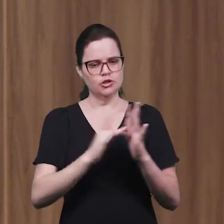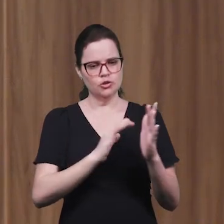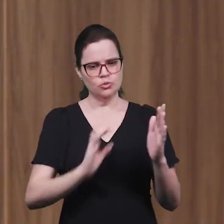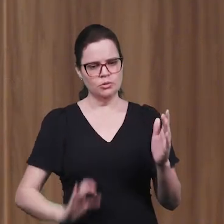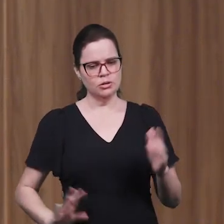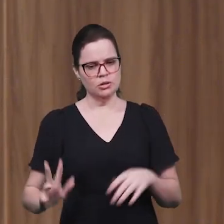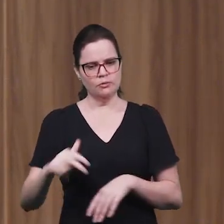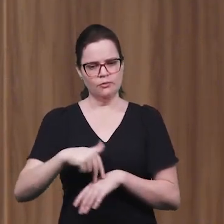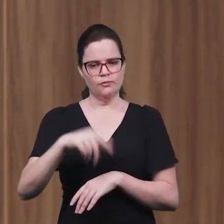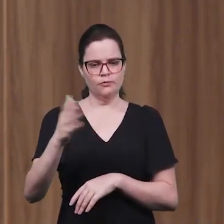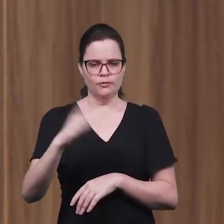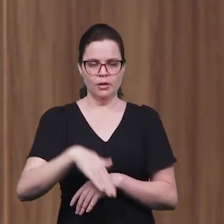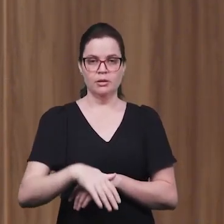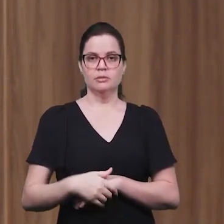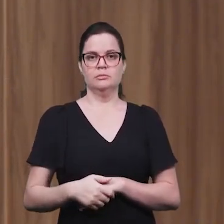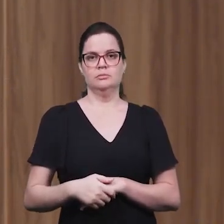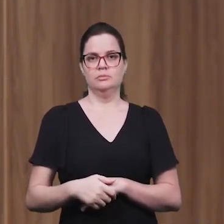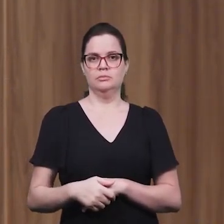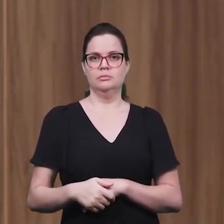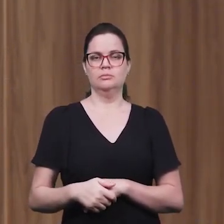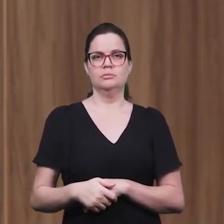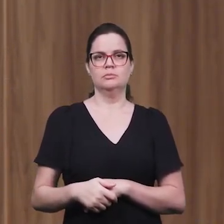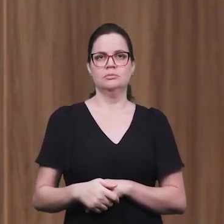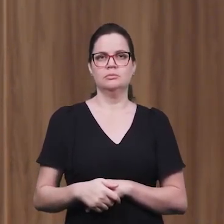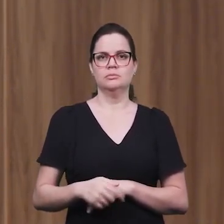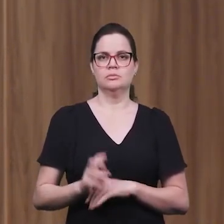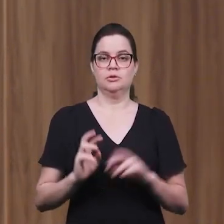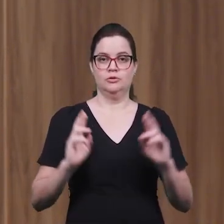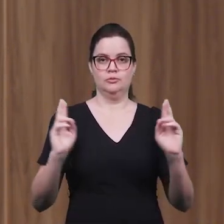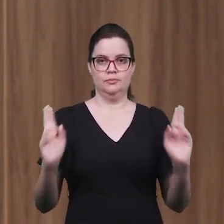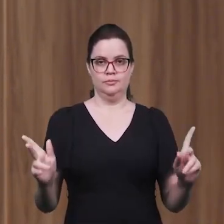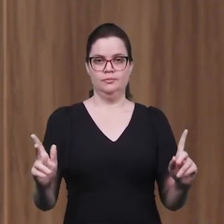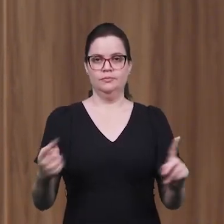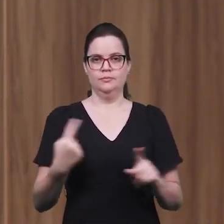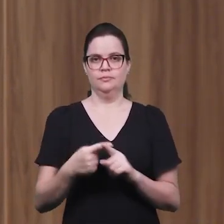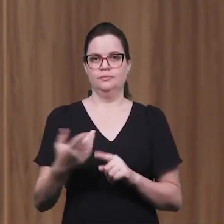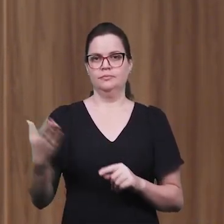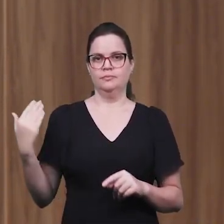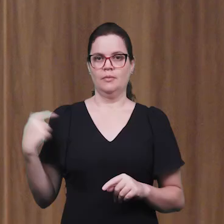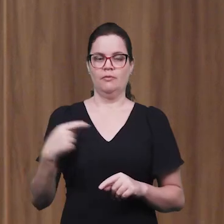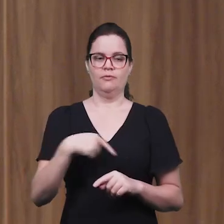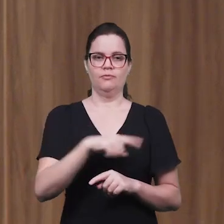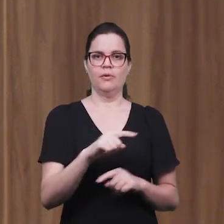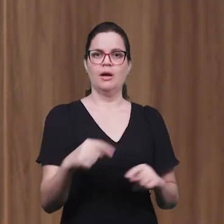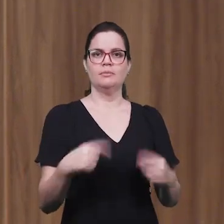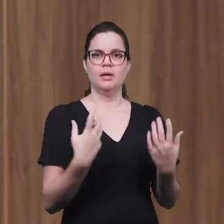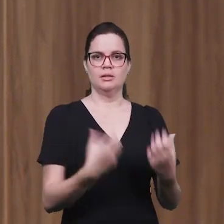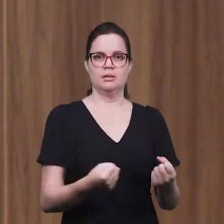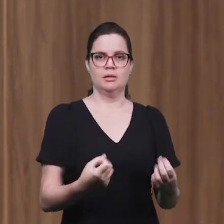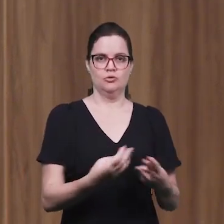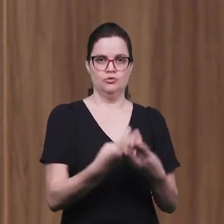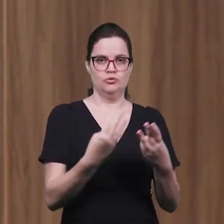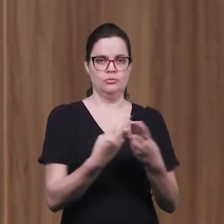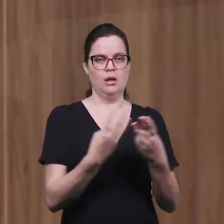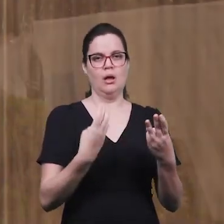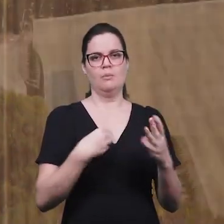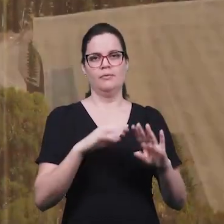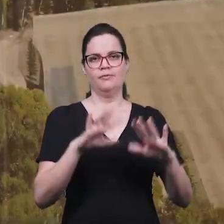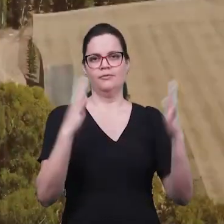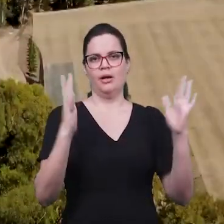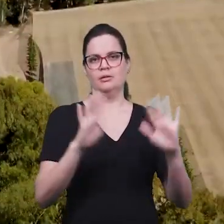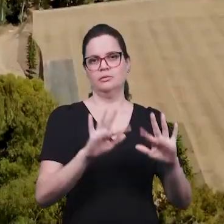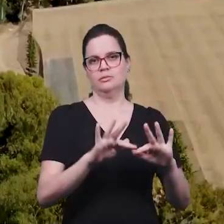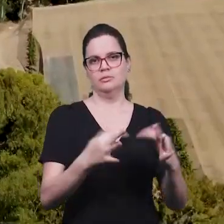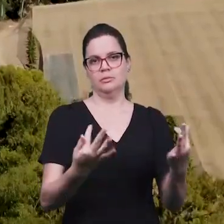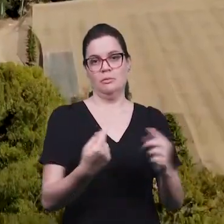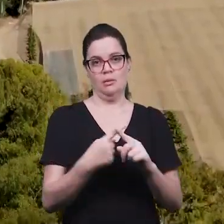Cristo. Muito diferente. Então, aqueles que na época iam para o judaísmo era uma cerimônia simples.